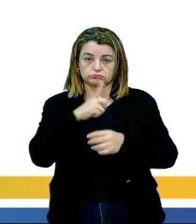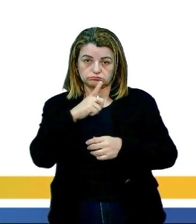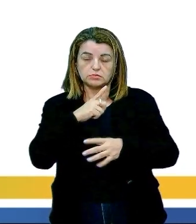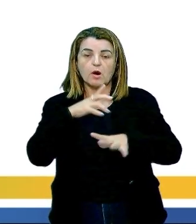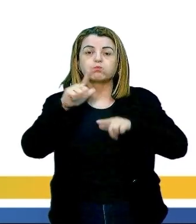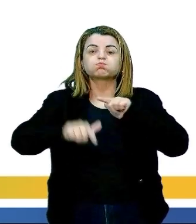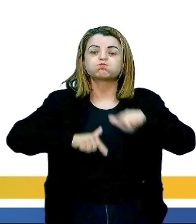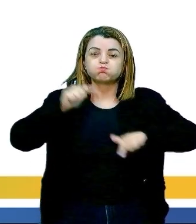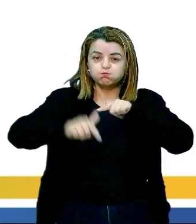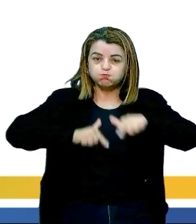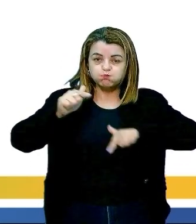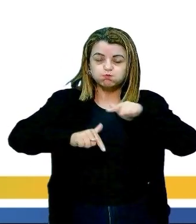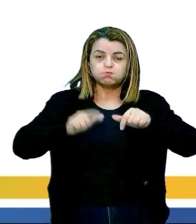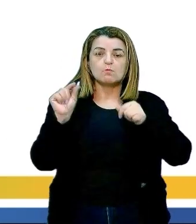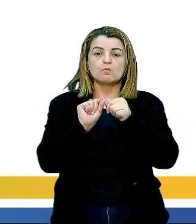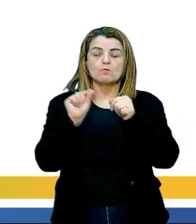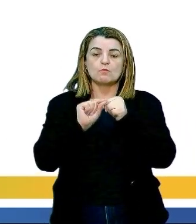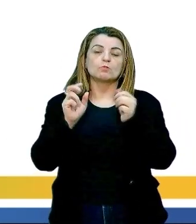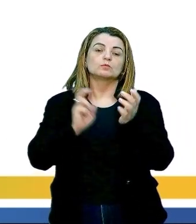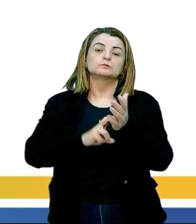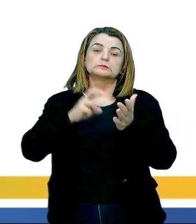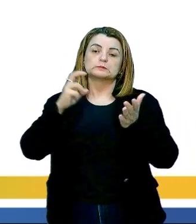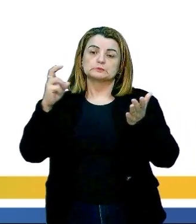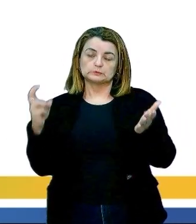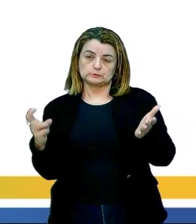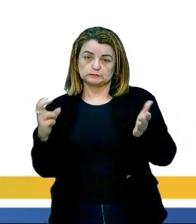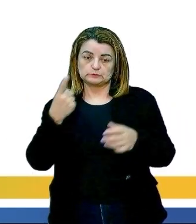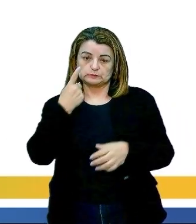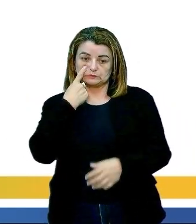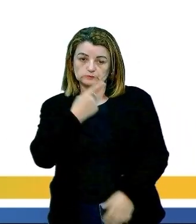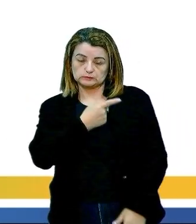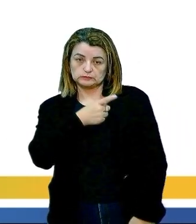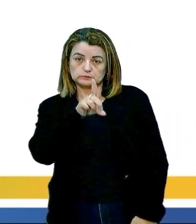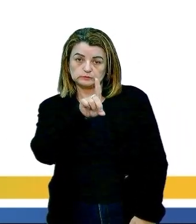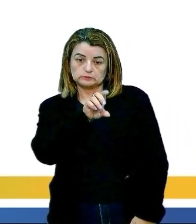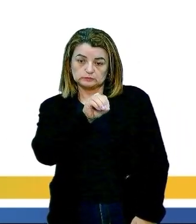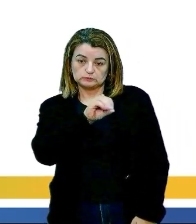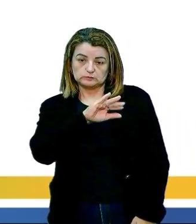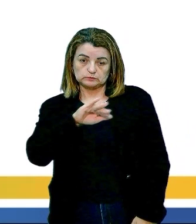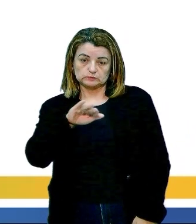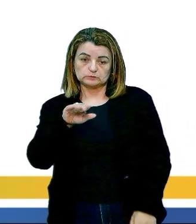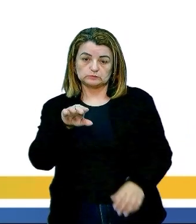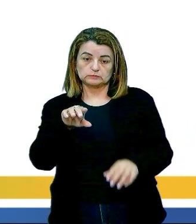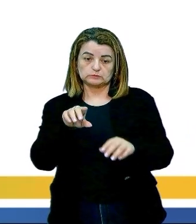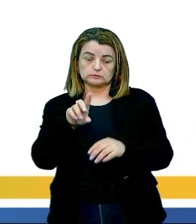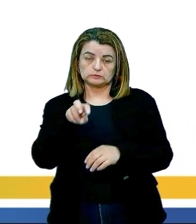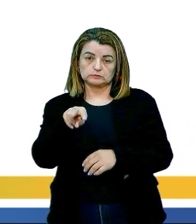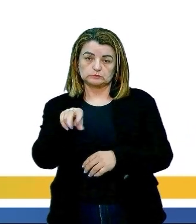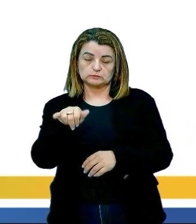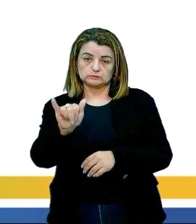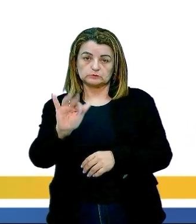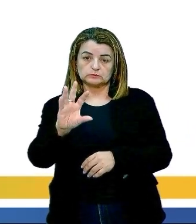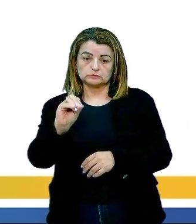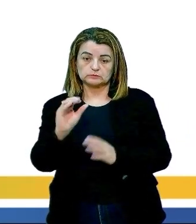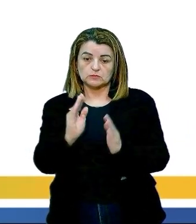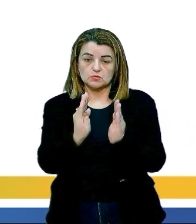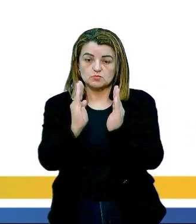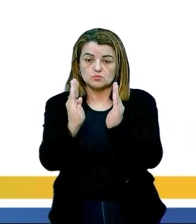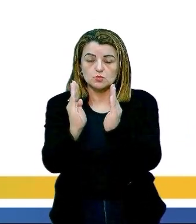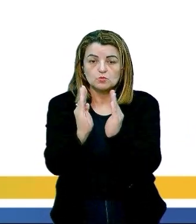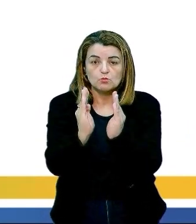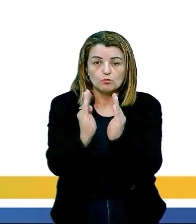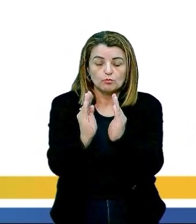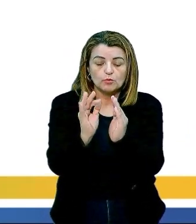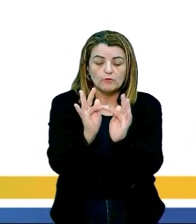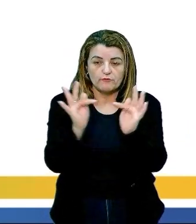manhã. Vocês veem aí que o verbo to do, que significa fazer, ele vai estar ali no meio da frase, então ele